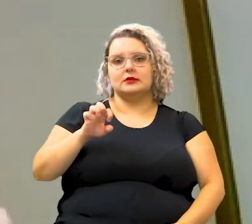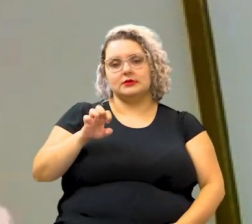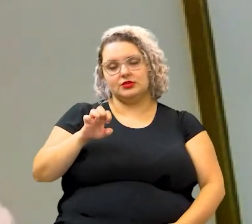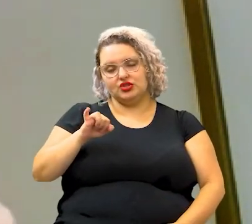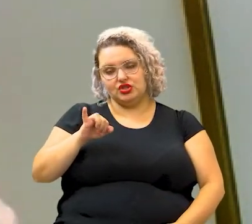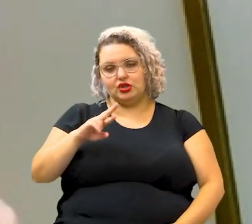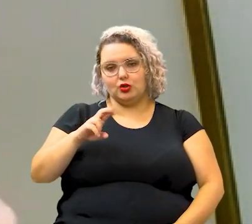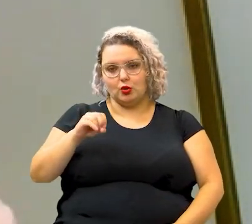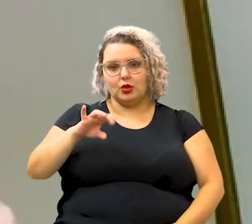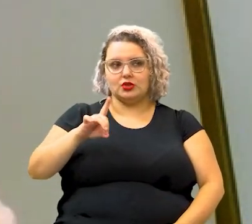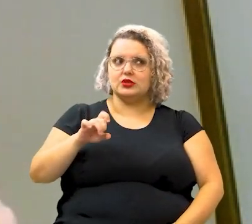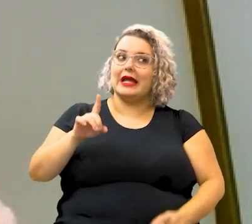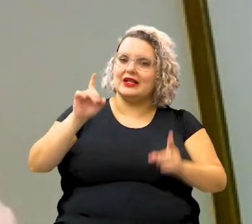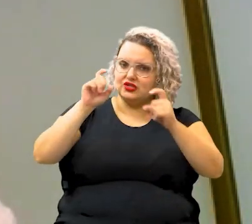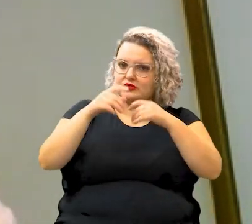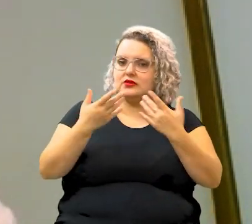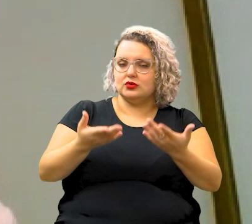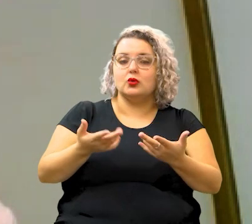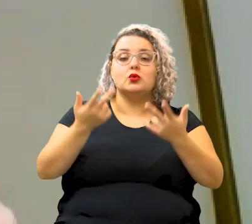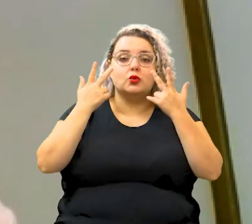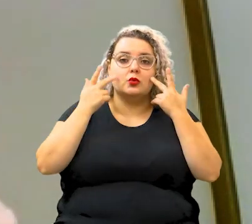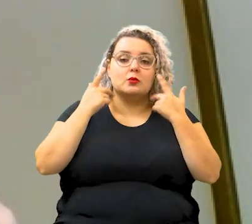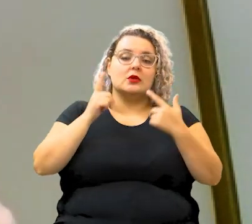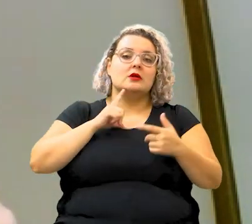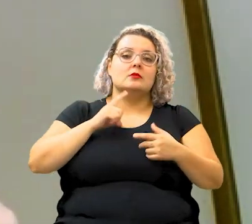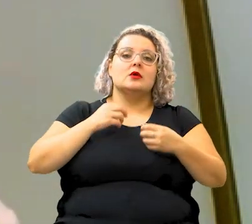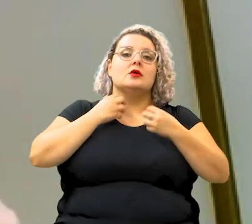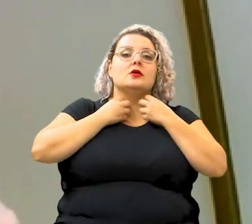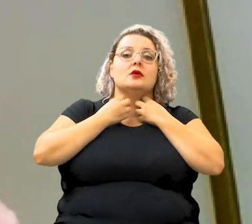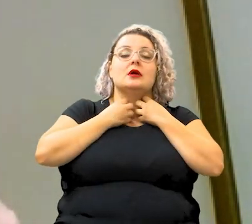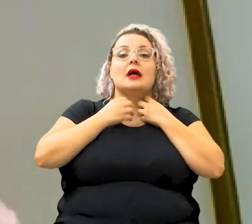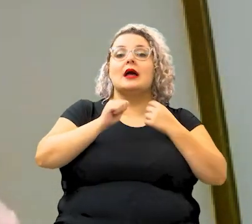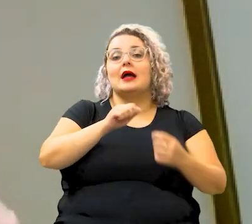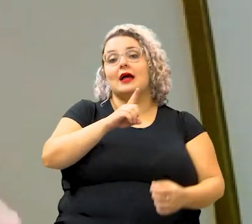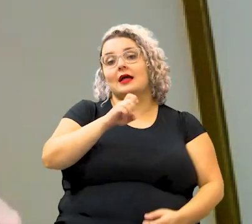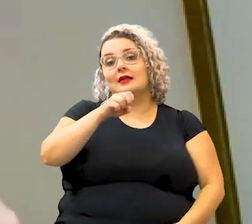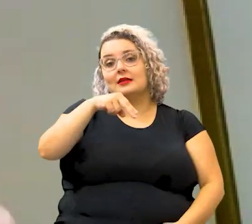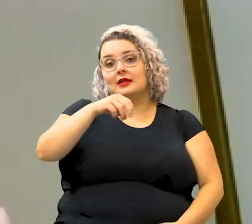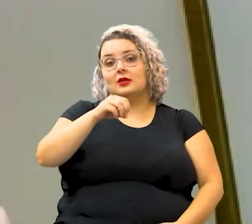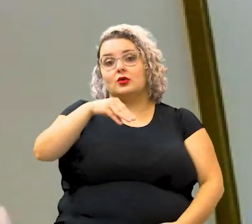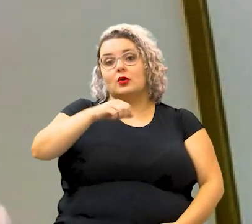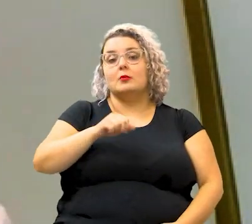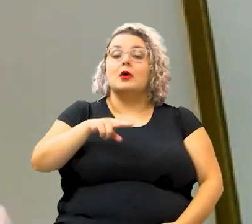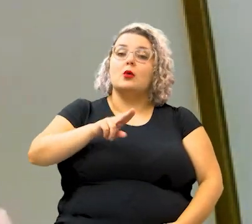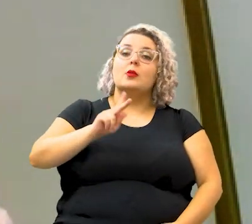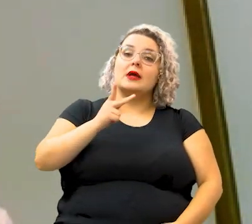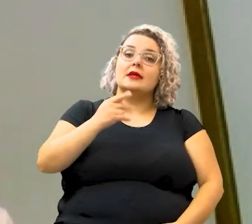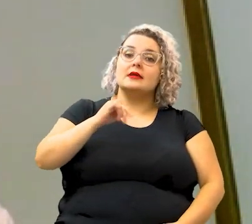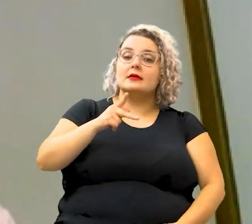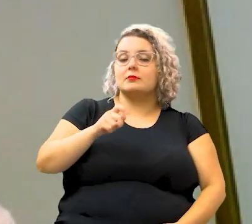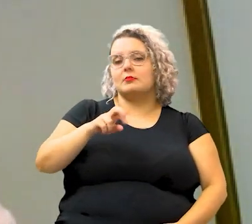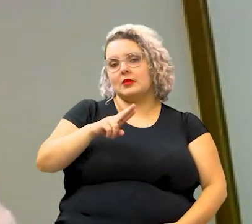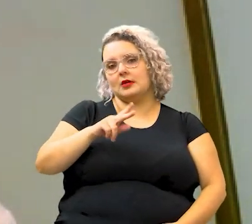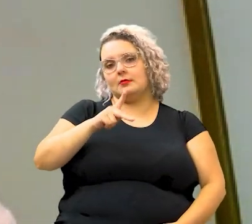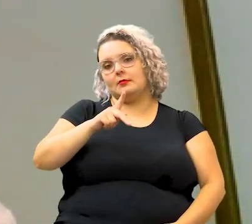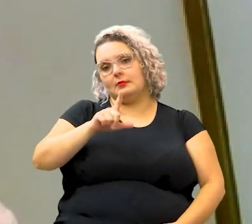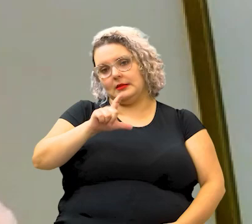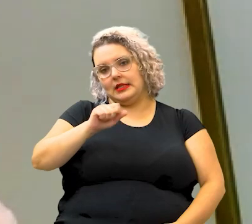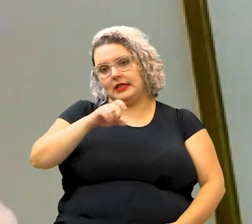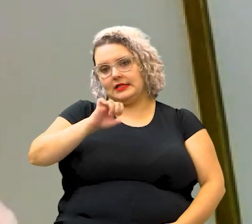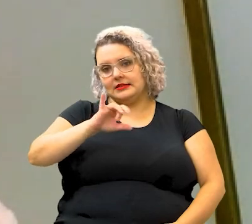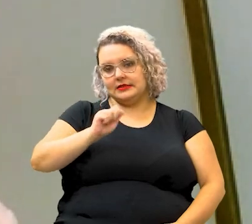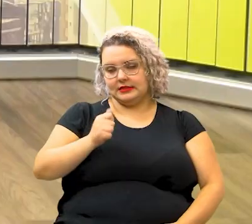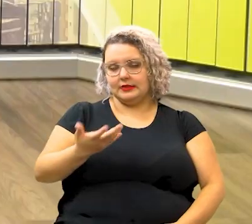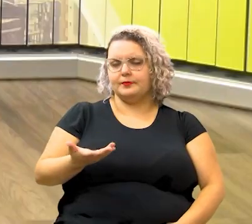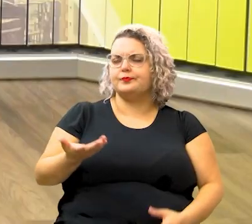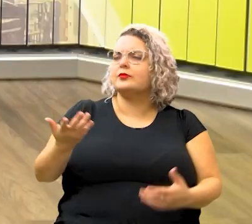muito raro. Normalmente o que a gente tem é isso, ou é um adenoma de paratireoide ou uma hiperplasia de paratireoide. E doutora,